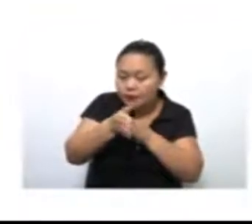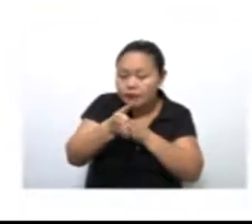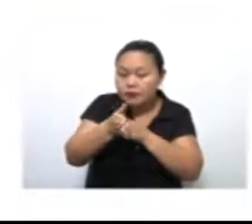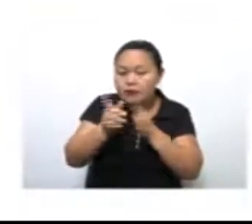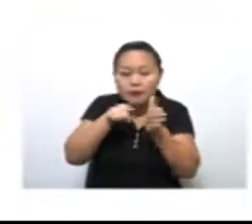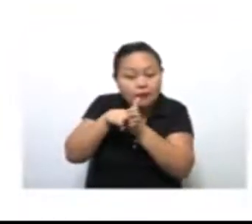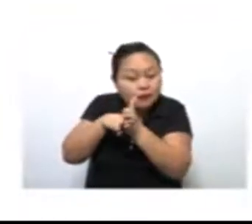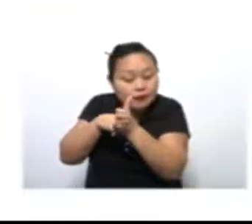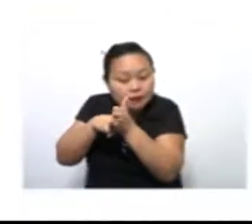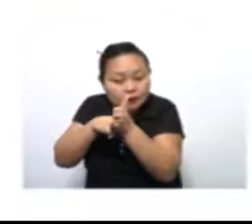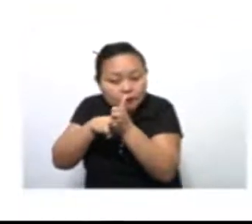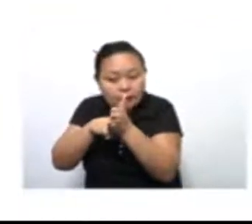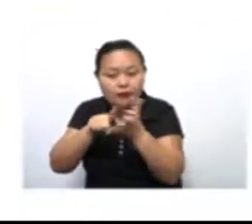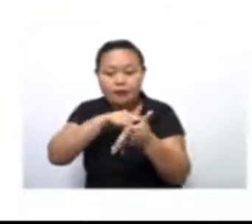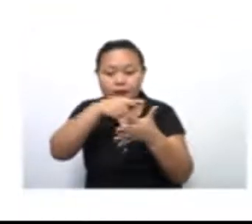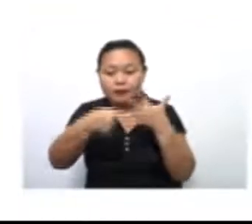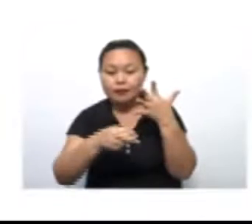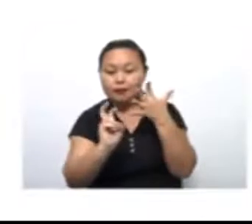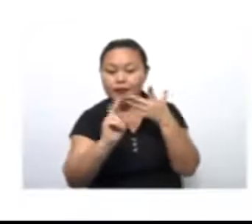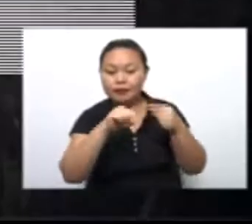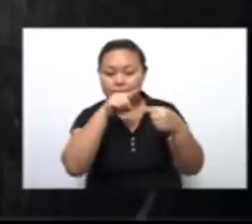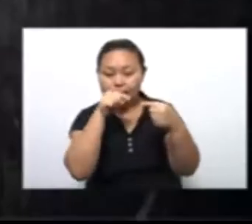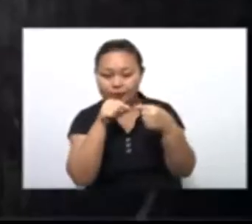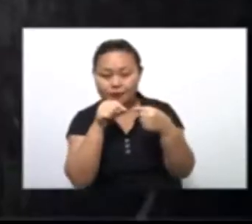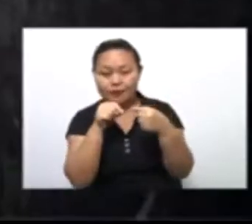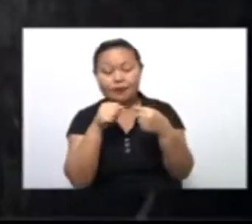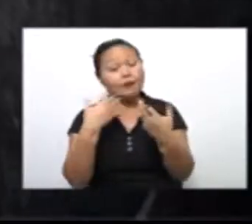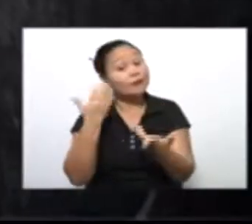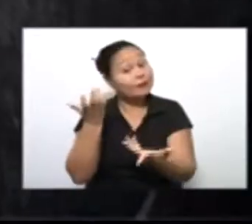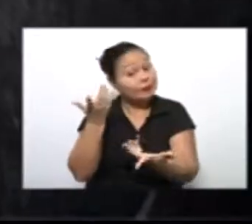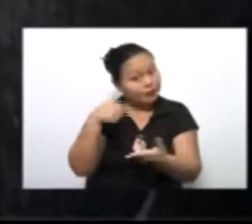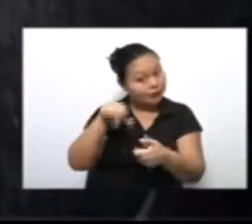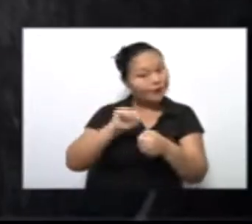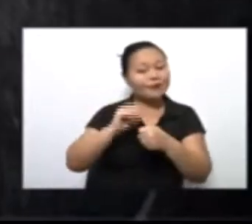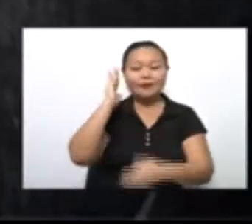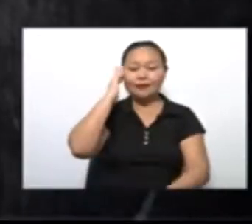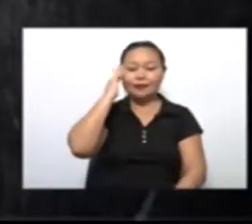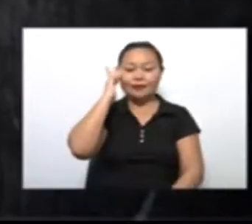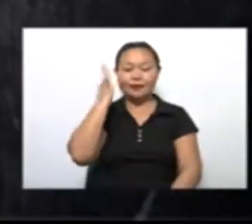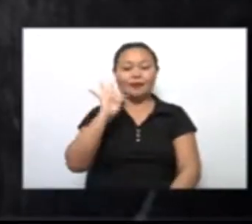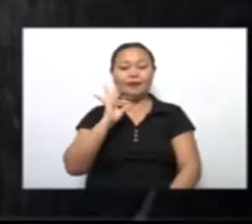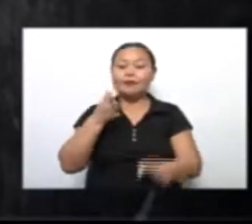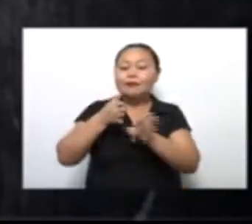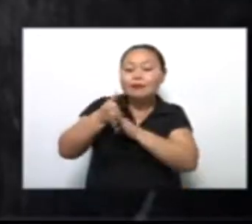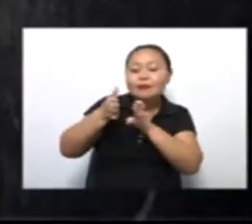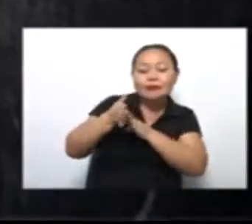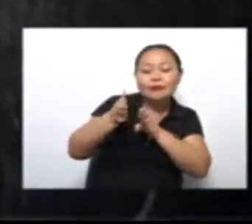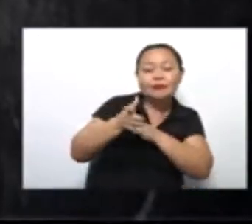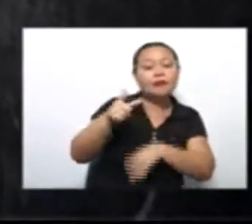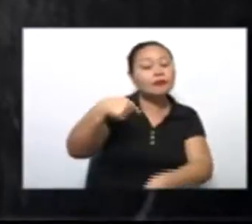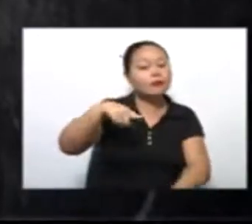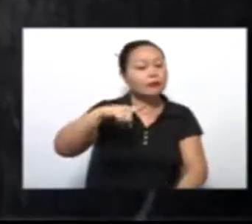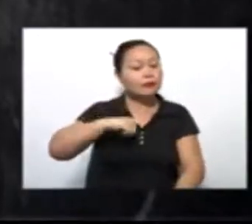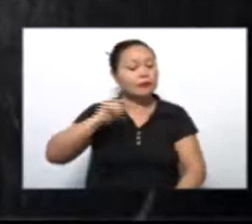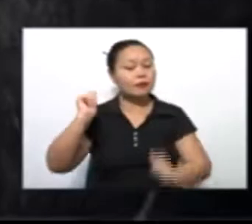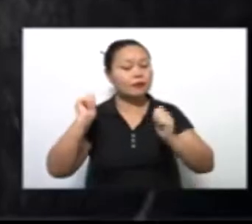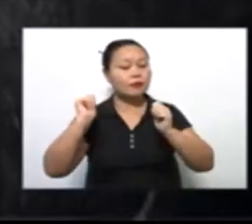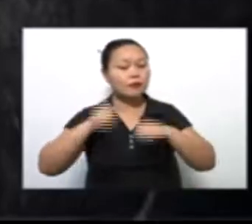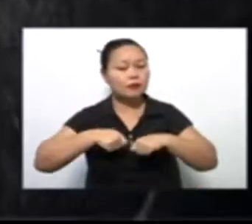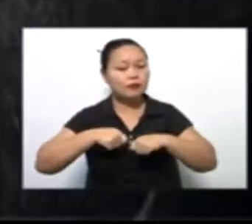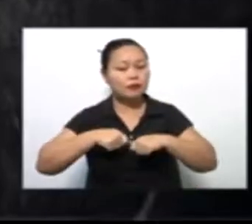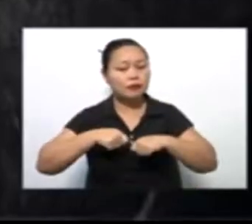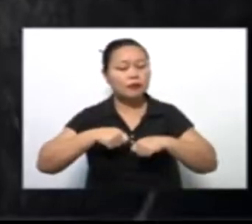neste sentido, e seguir em frente, usando alusões históricas. Vamos ver como é que